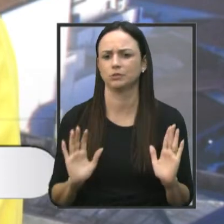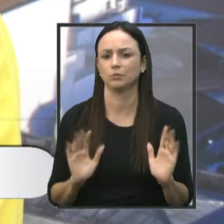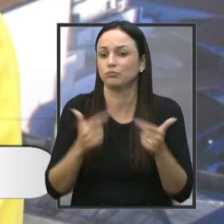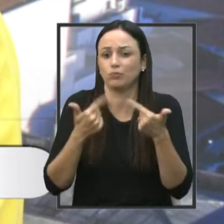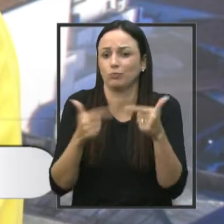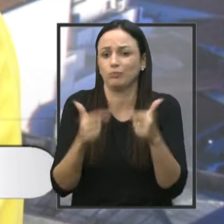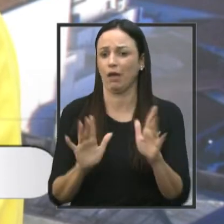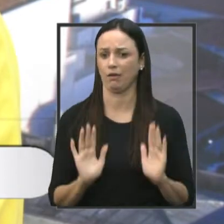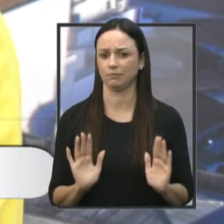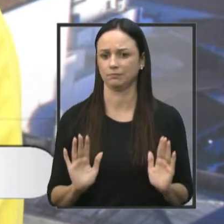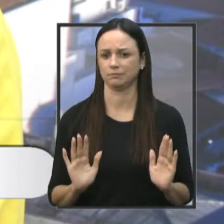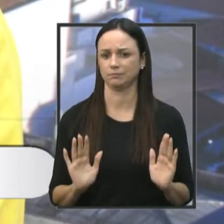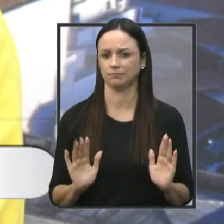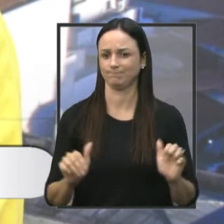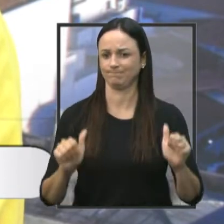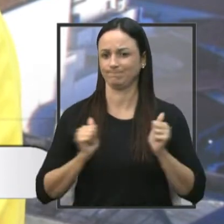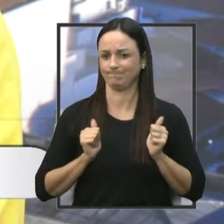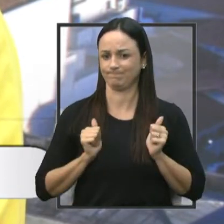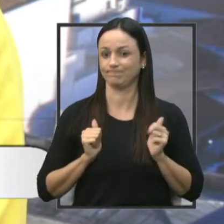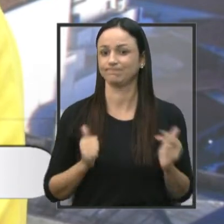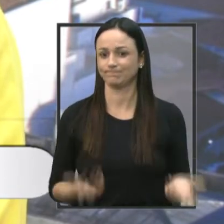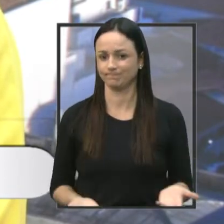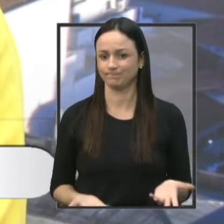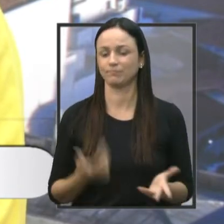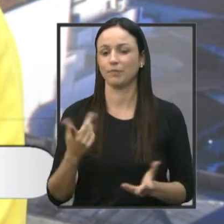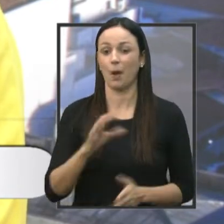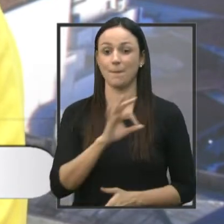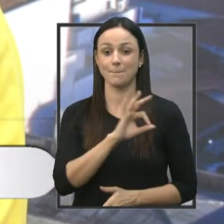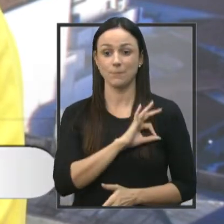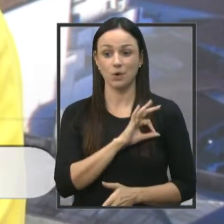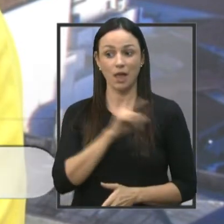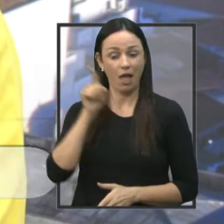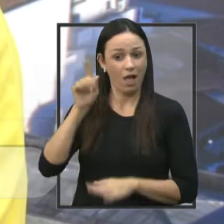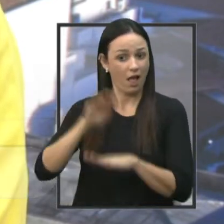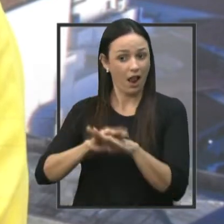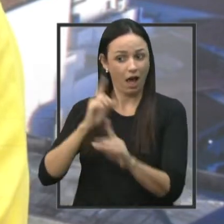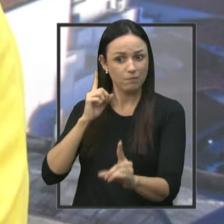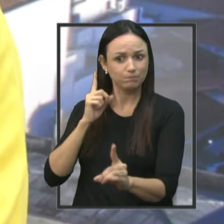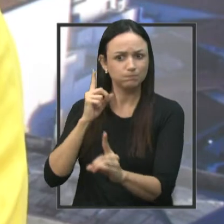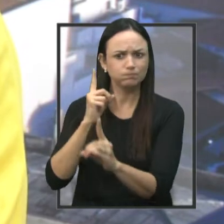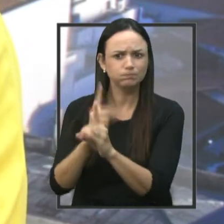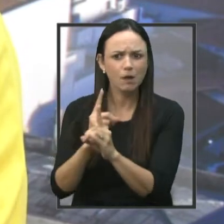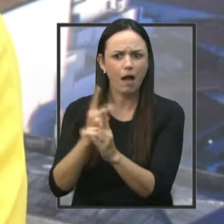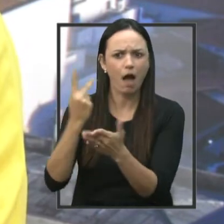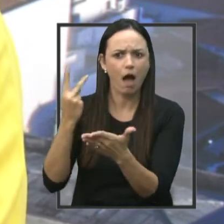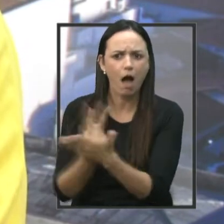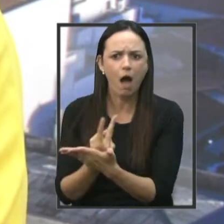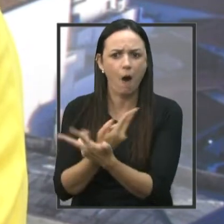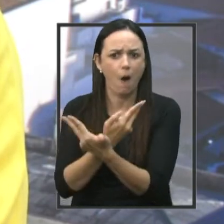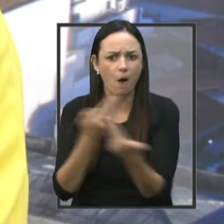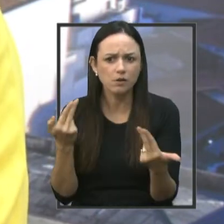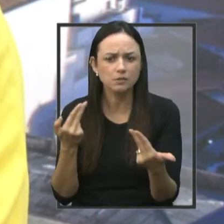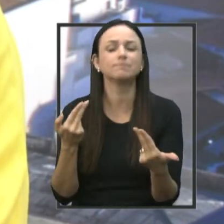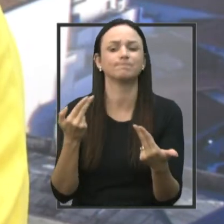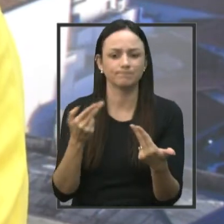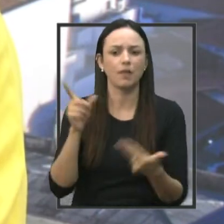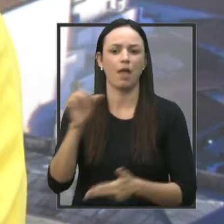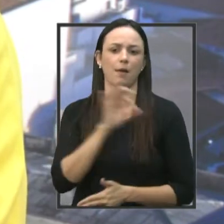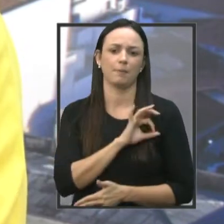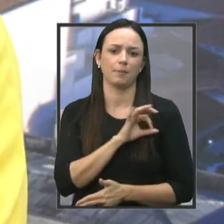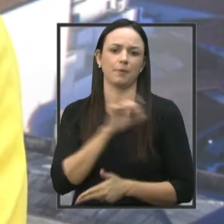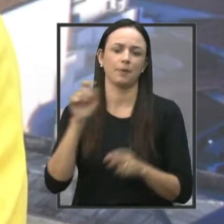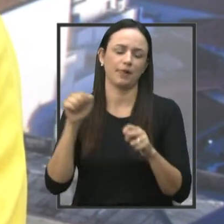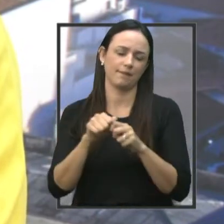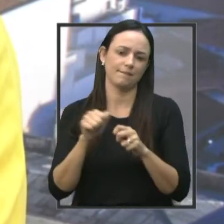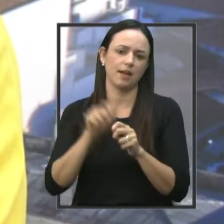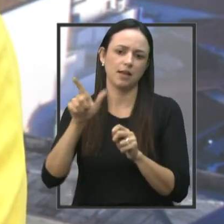partido. Certo? Então, o que a polícia achar de irregularidades, a polícia faz